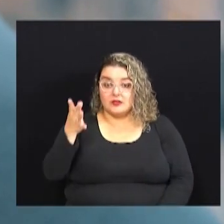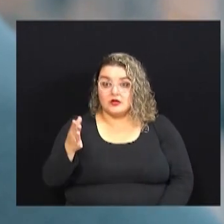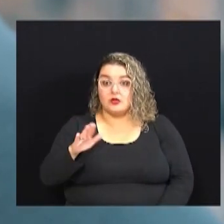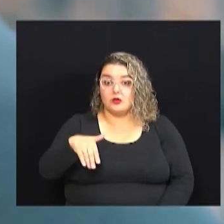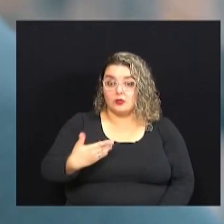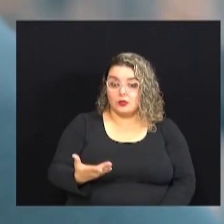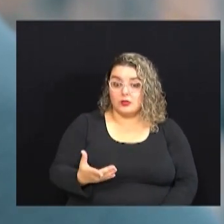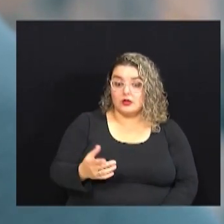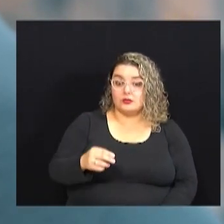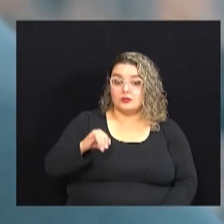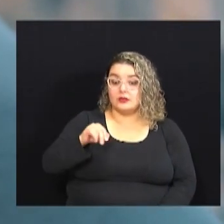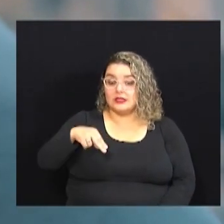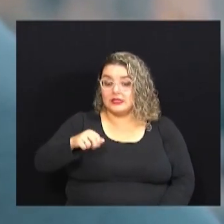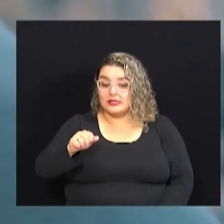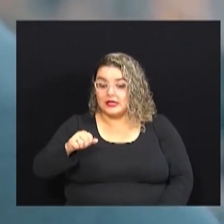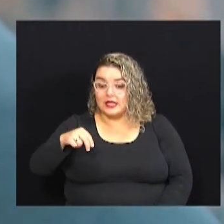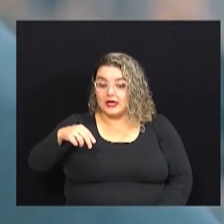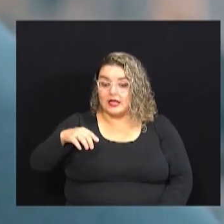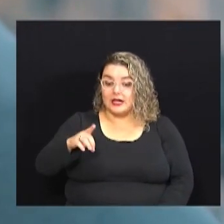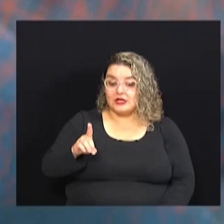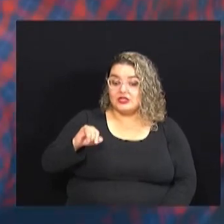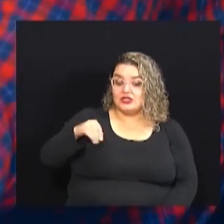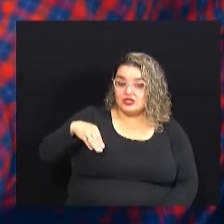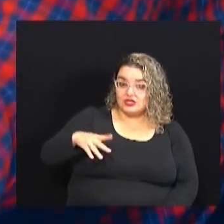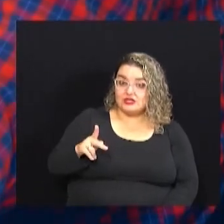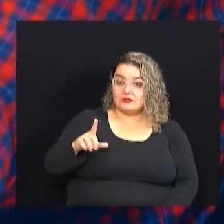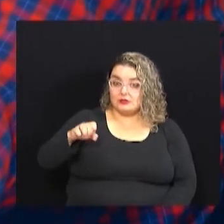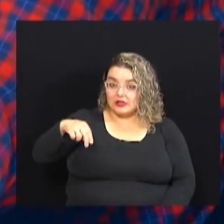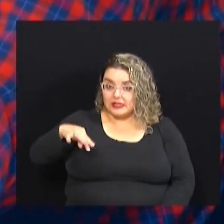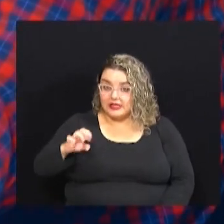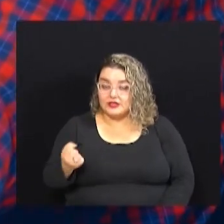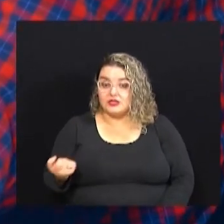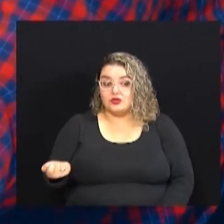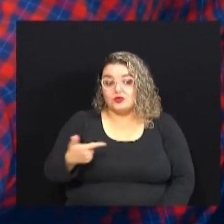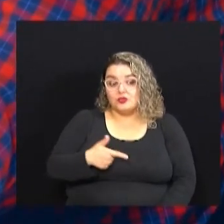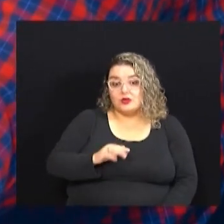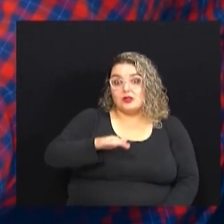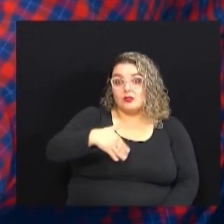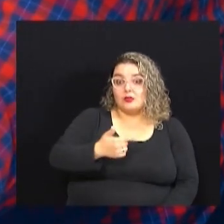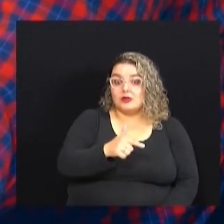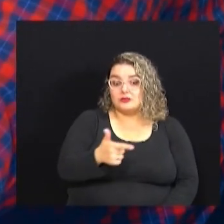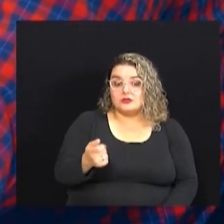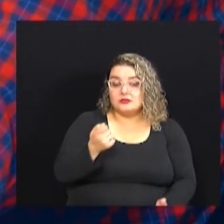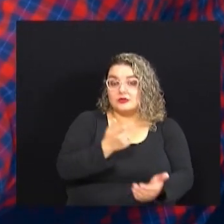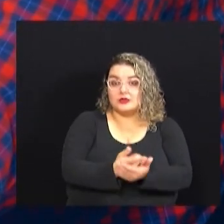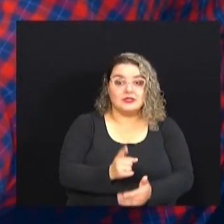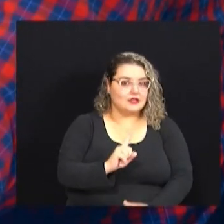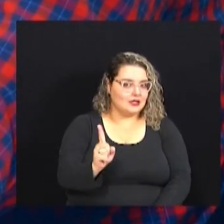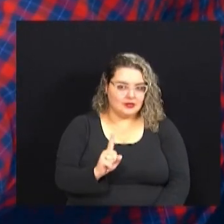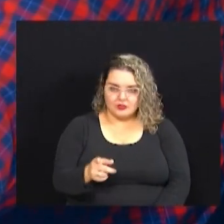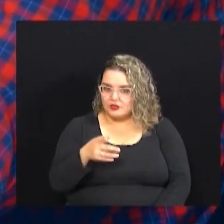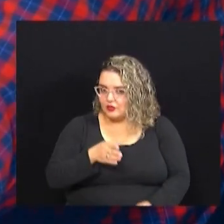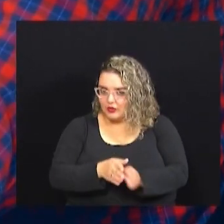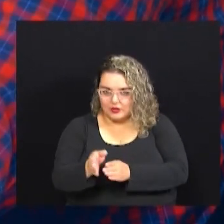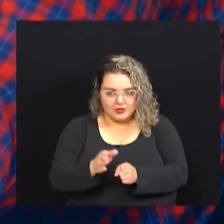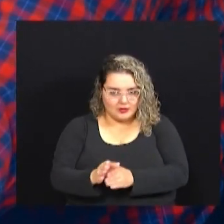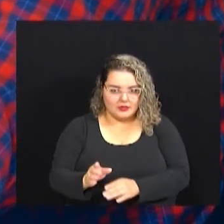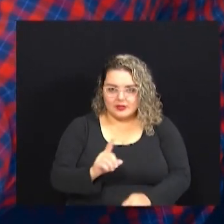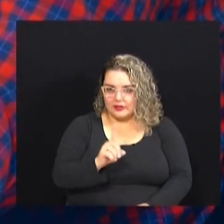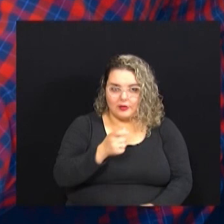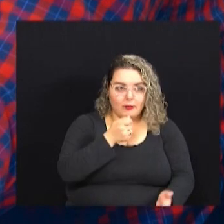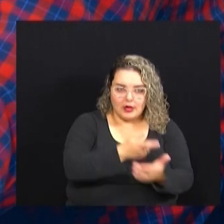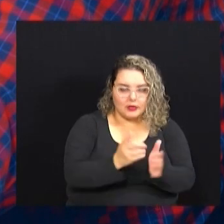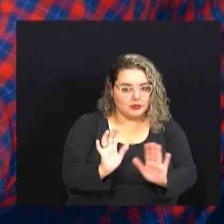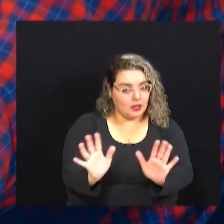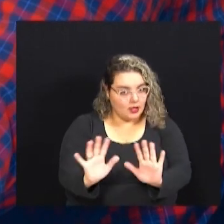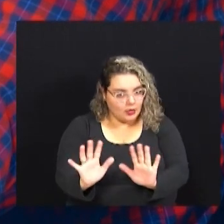você negociar quando você fica inadimplente do que quando você está em dia com suas parcelas, né? Não estou aconselhando que as pessoas deixem de pagar as